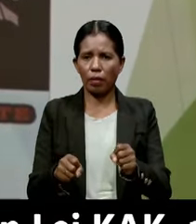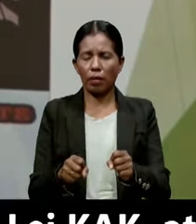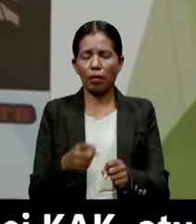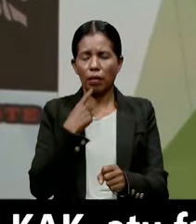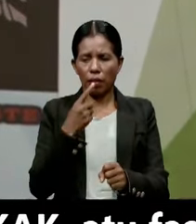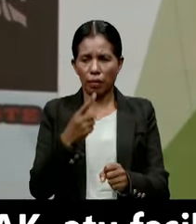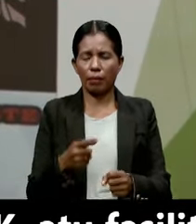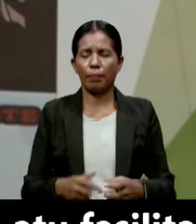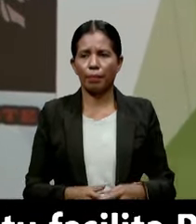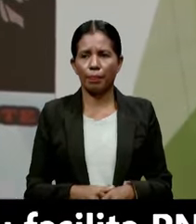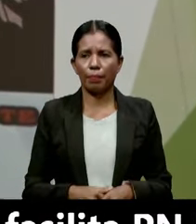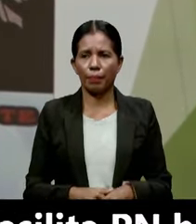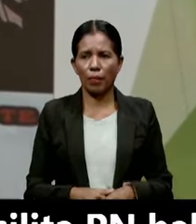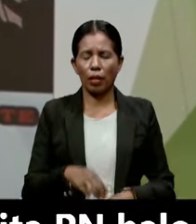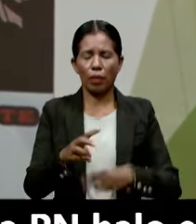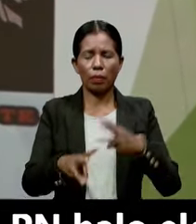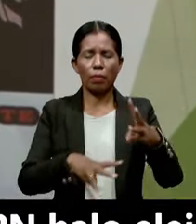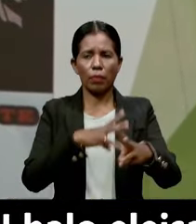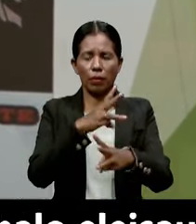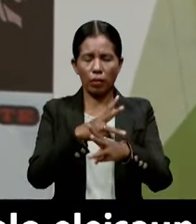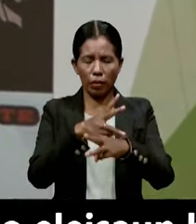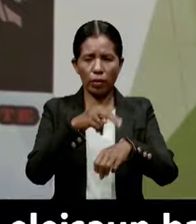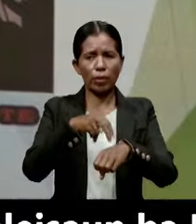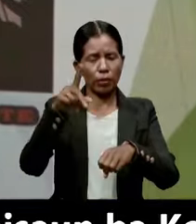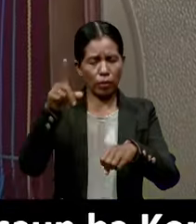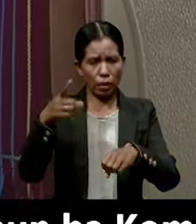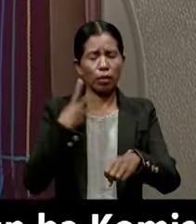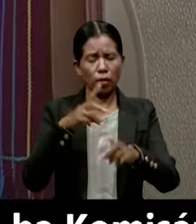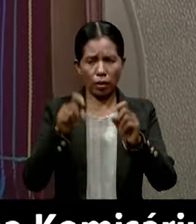ni ya mundial ni multinasional itu yang considera.